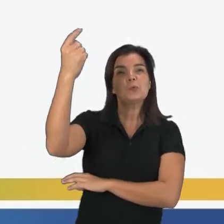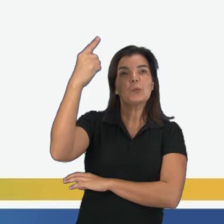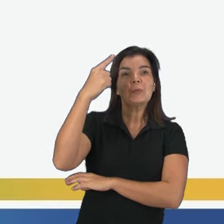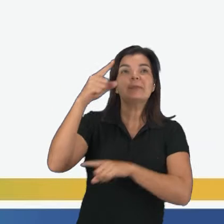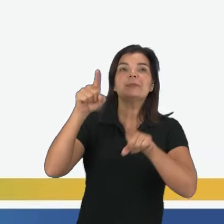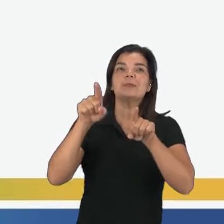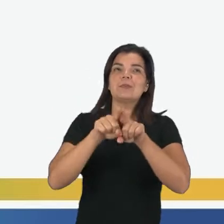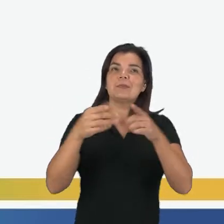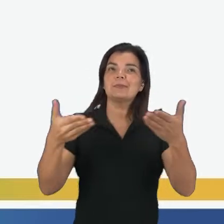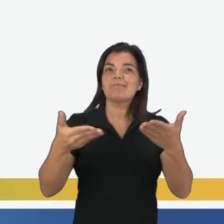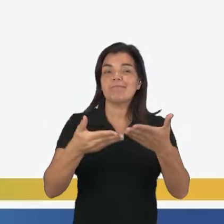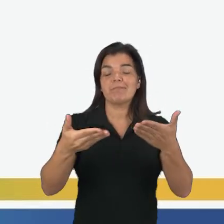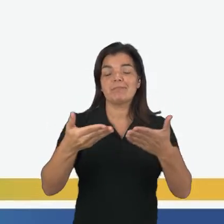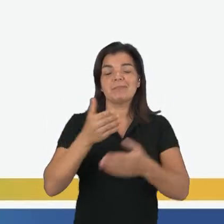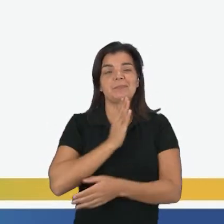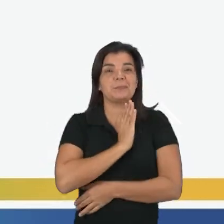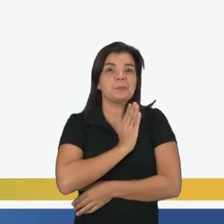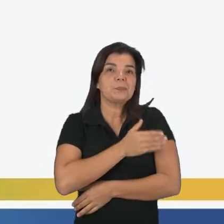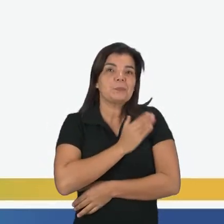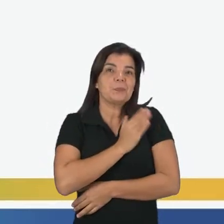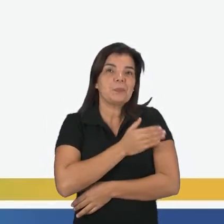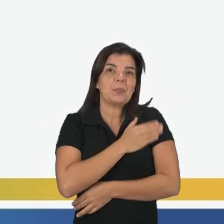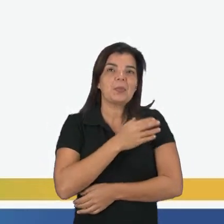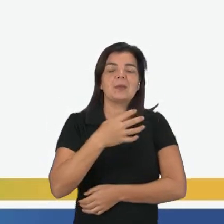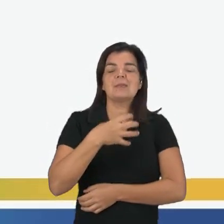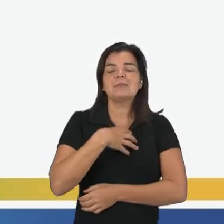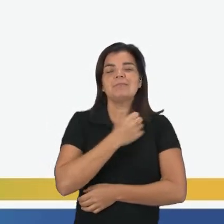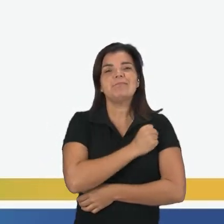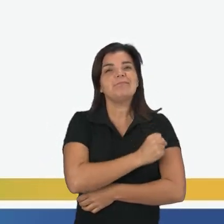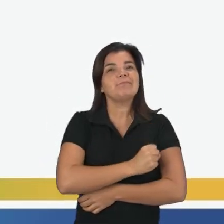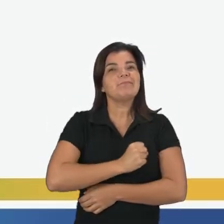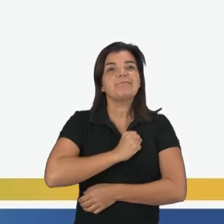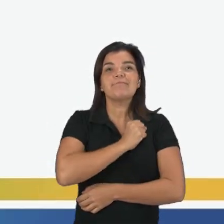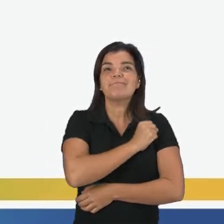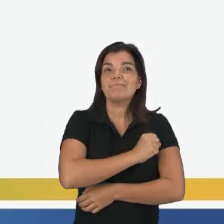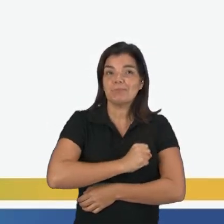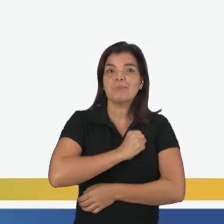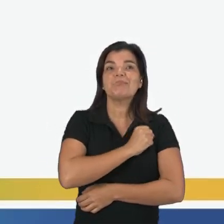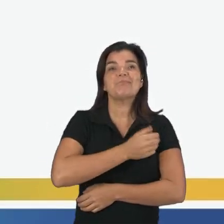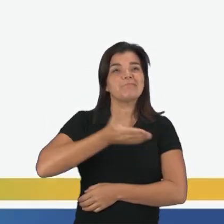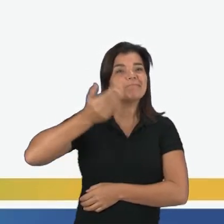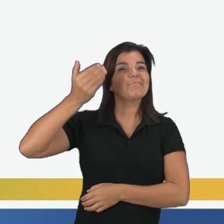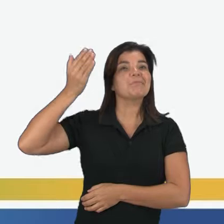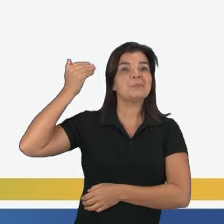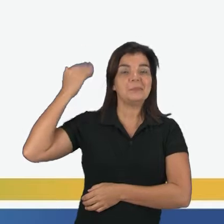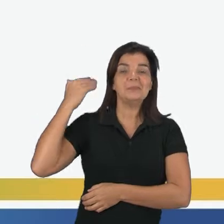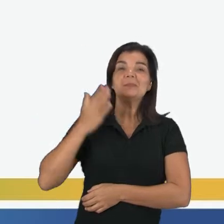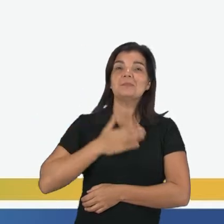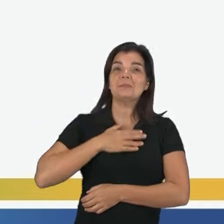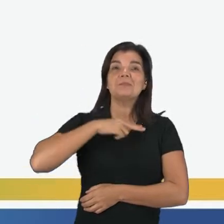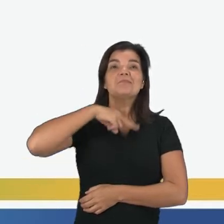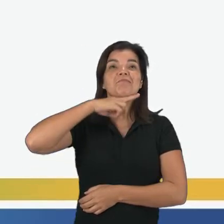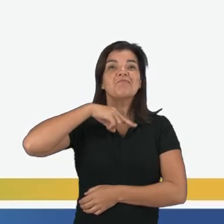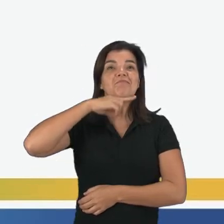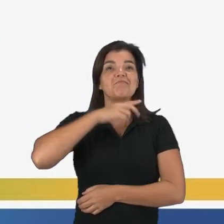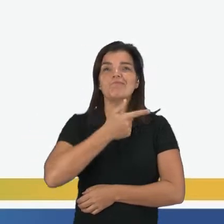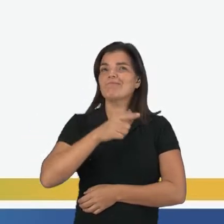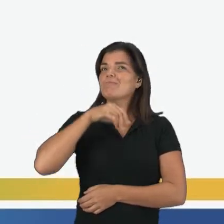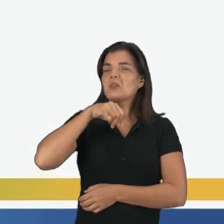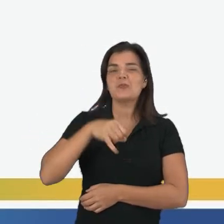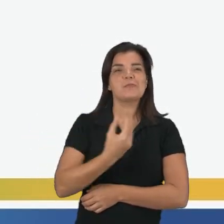de sol, estão agora guardados em meu coração. Sinto saudades de uma época em que meus netos não